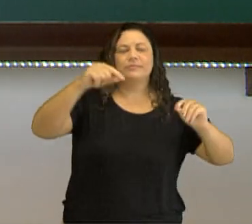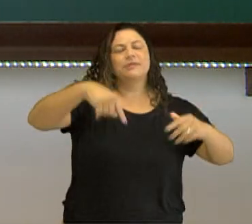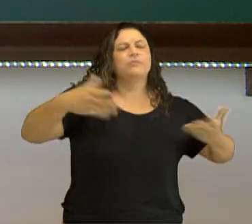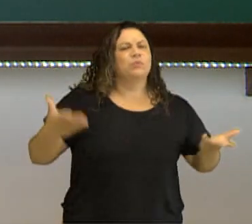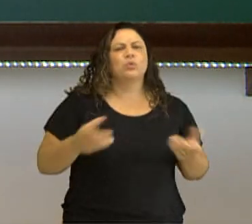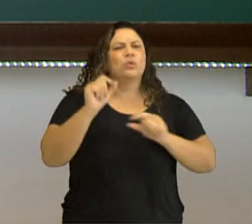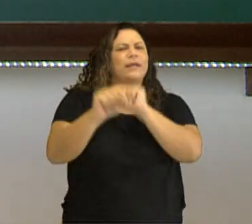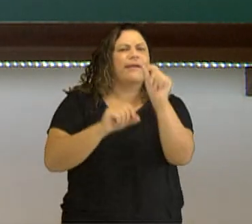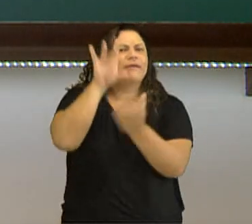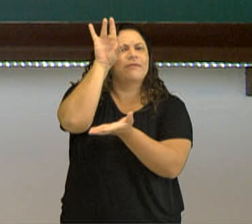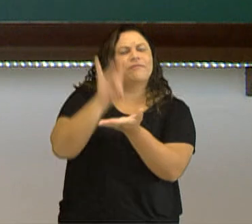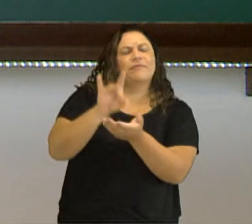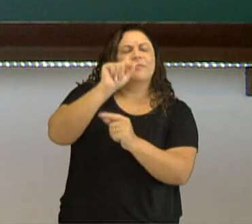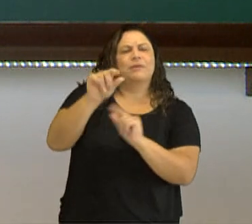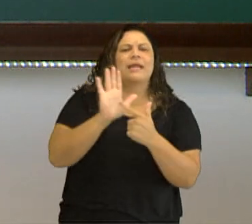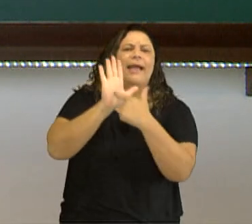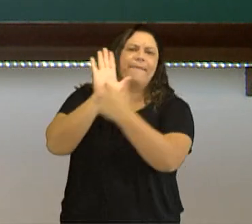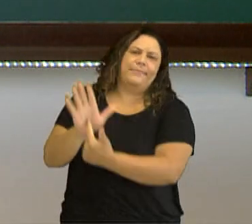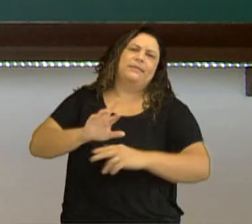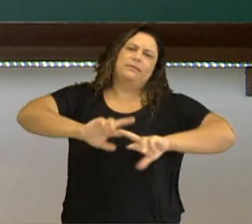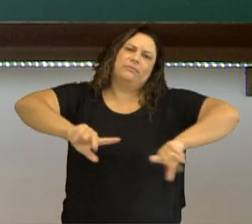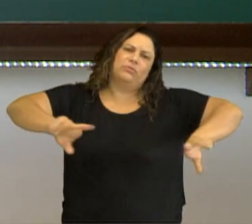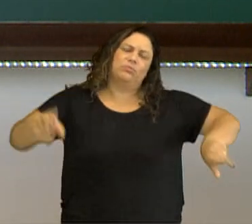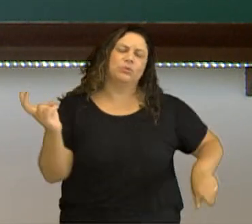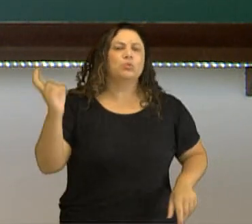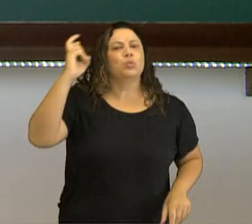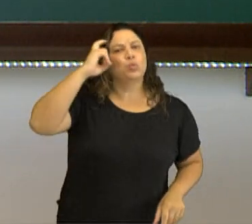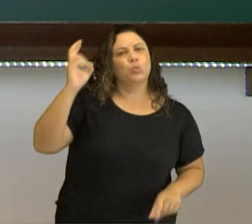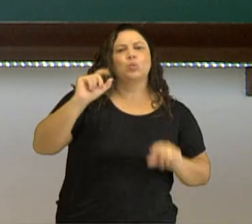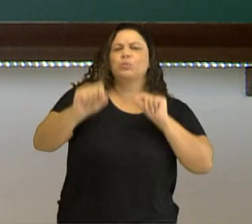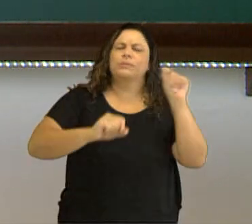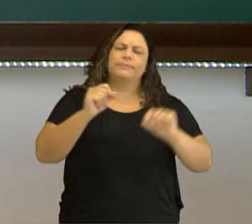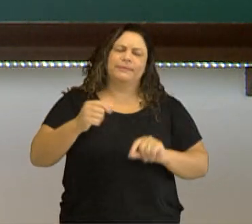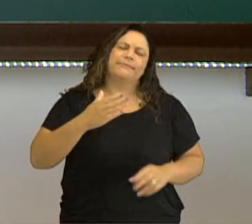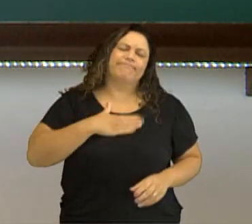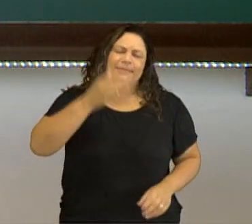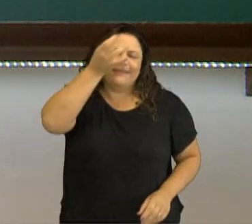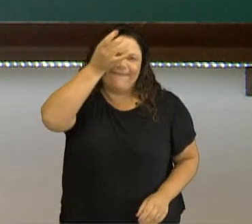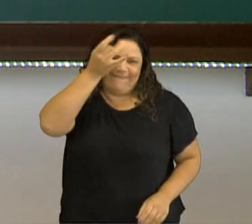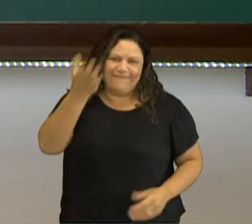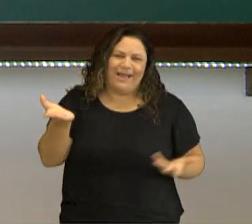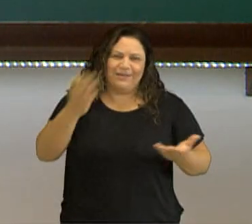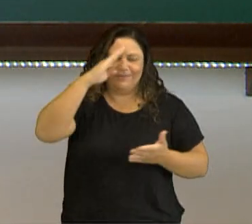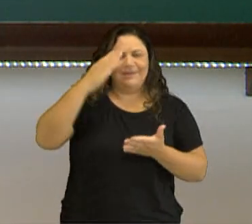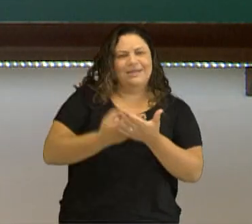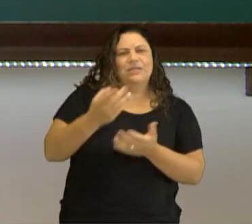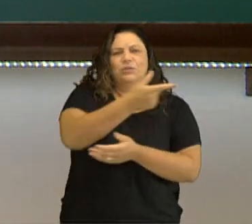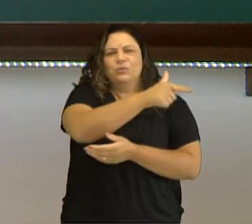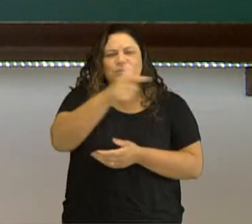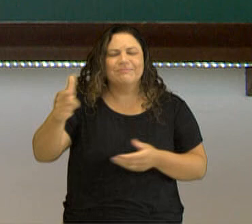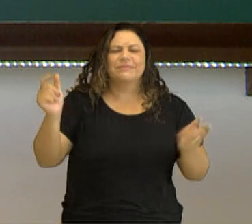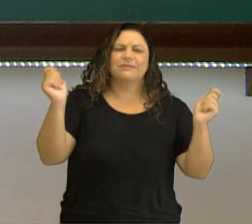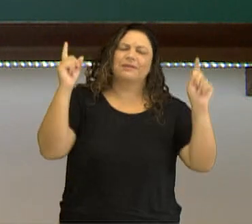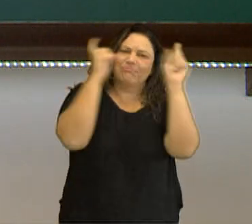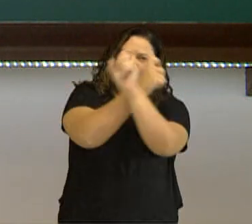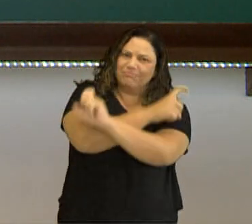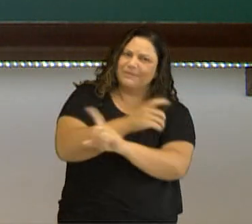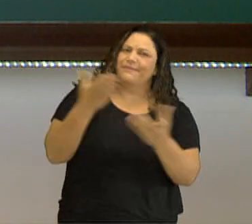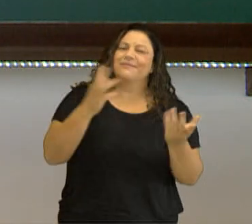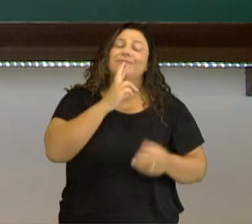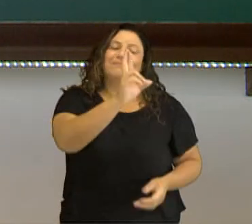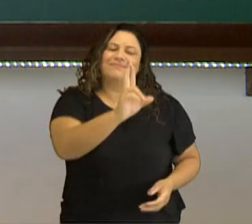que apresentavam essa diversidade cultural. Uma questão bem tranquila, acredito que você não tenha tido dificuldade